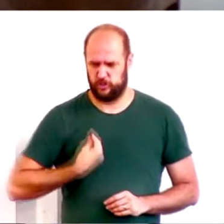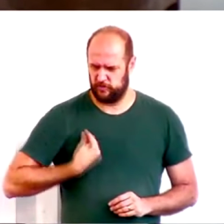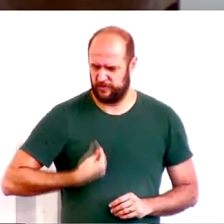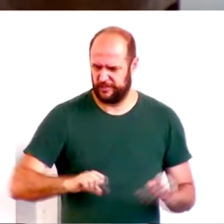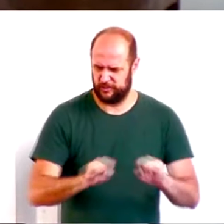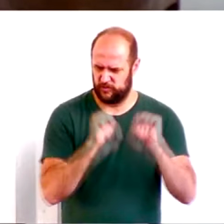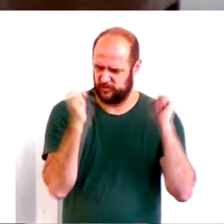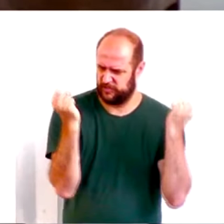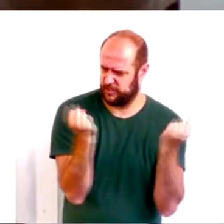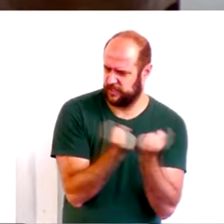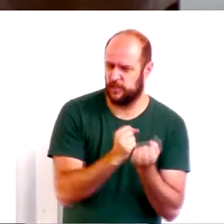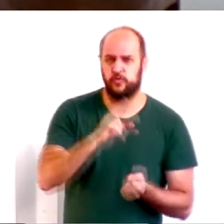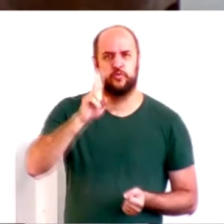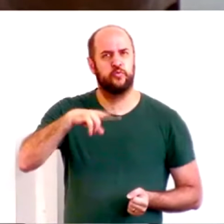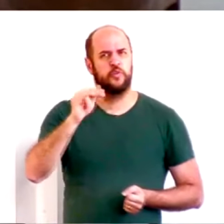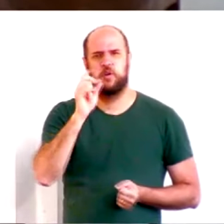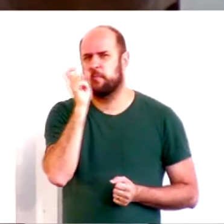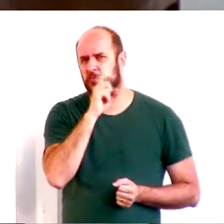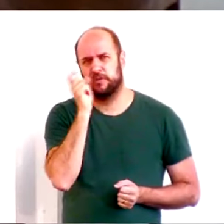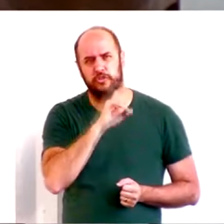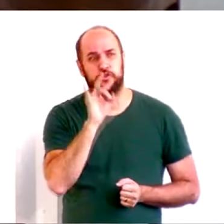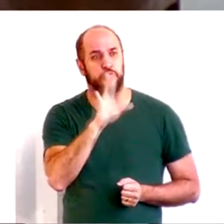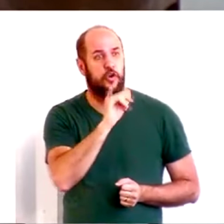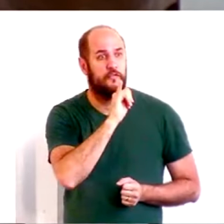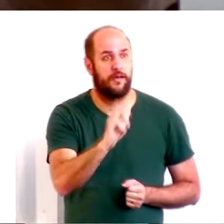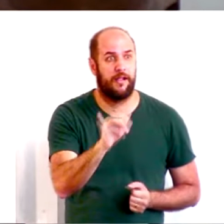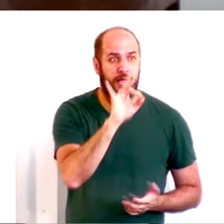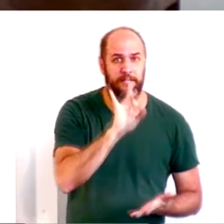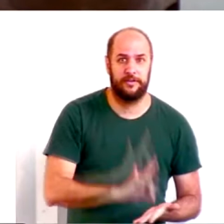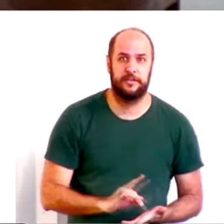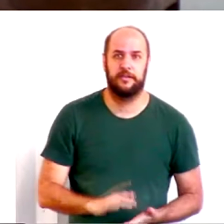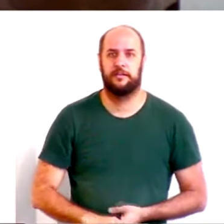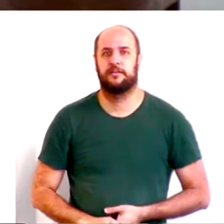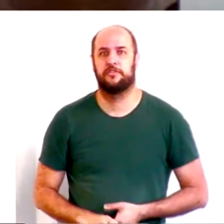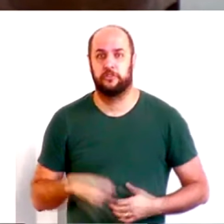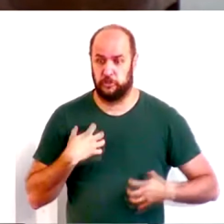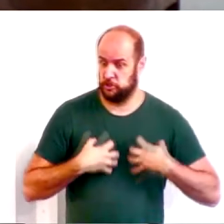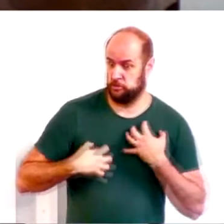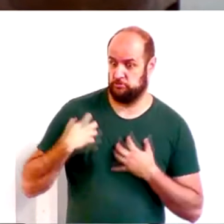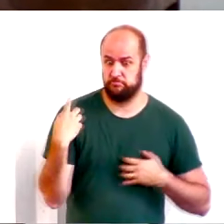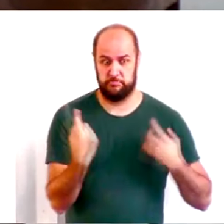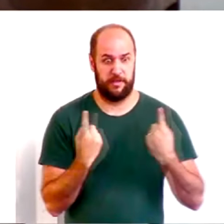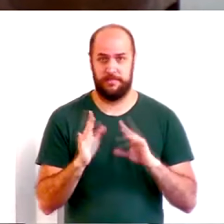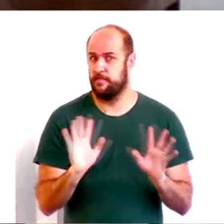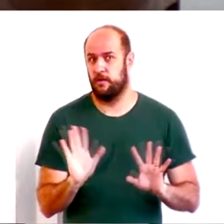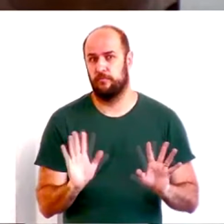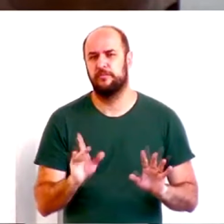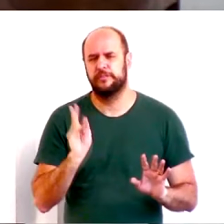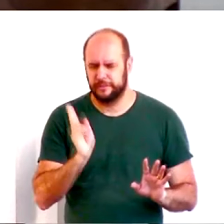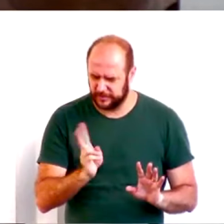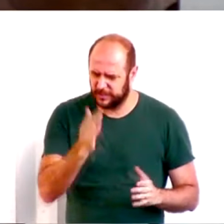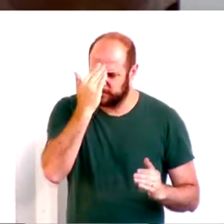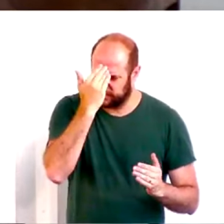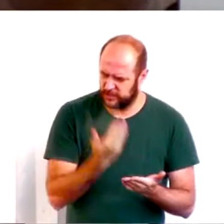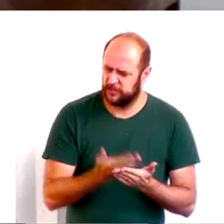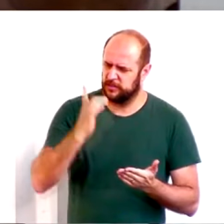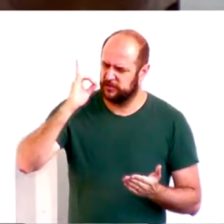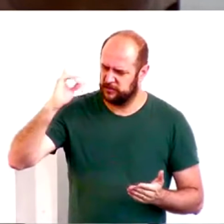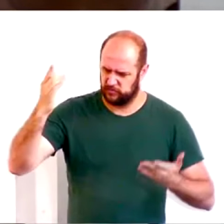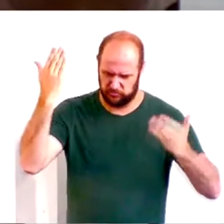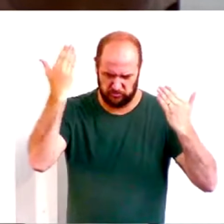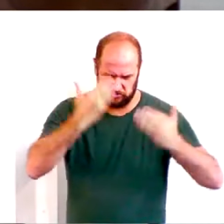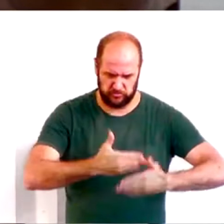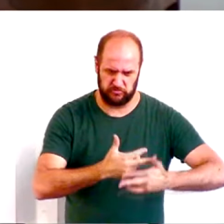sociedade nunca mentimos só falamos a verdade também não nos desesperamos sempre cremos em Deus diante das